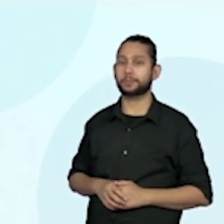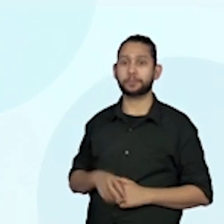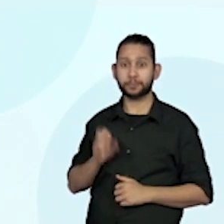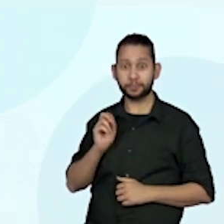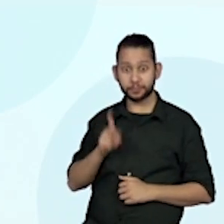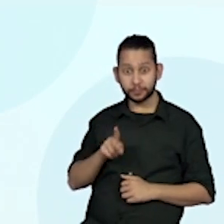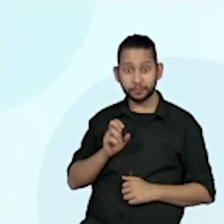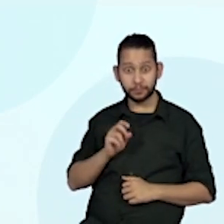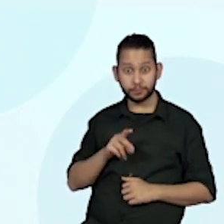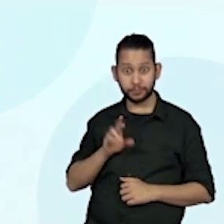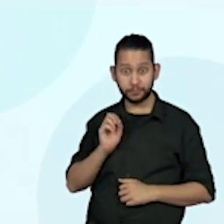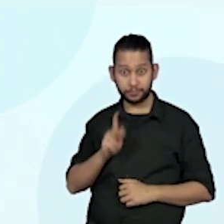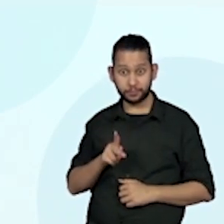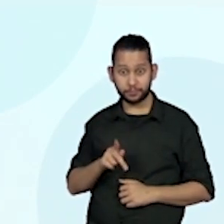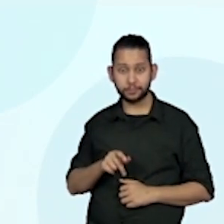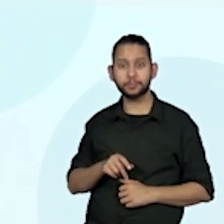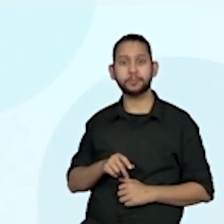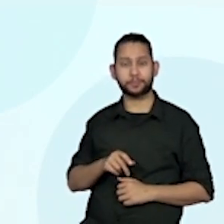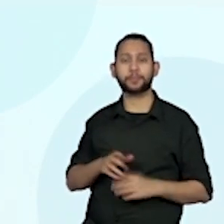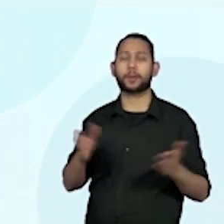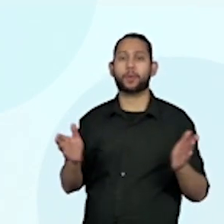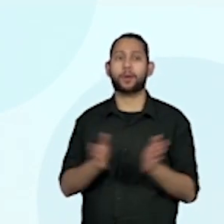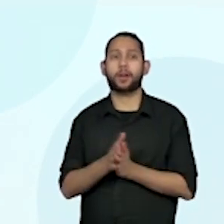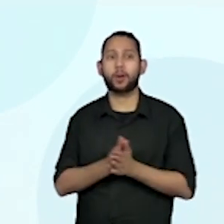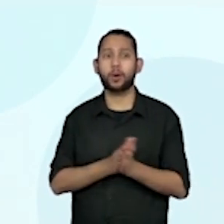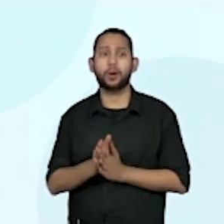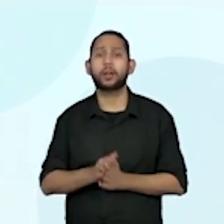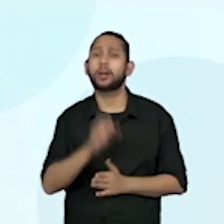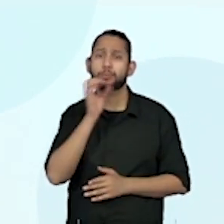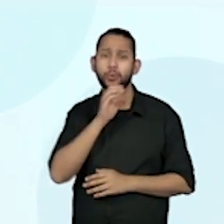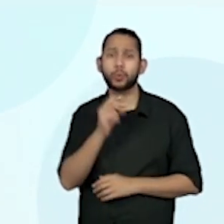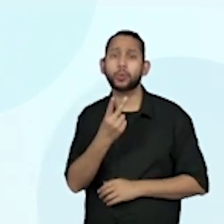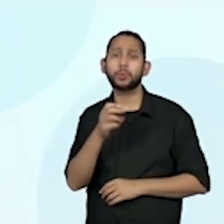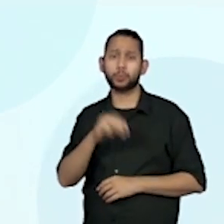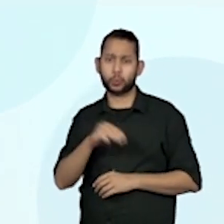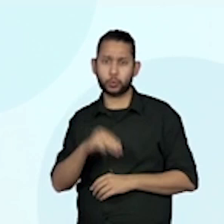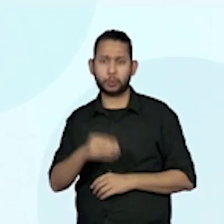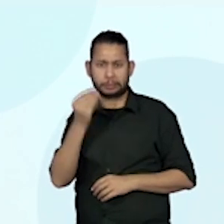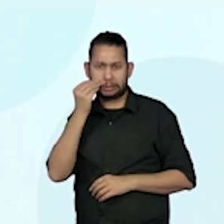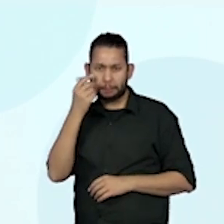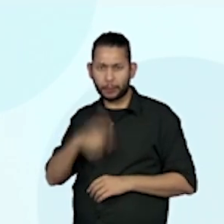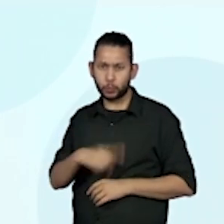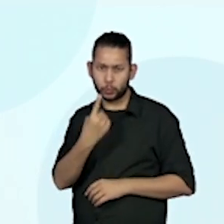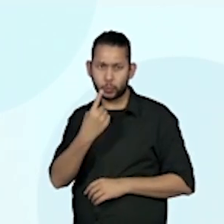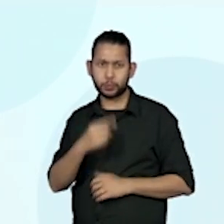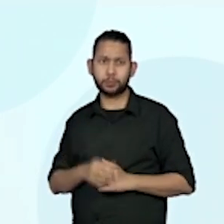Certo, pessoal? Galerinha, a gente tem 2 minutinhos, vamos fazer mais uma?